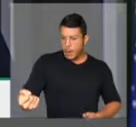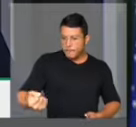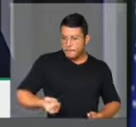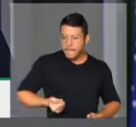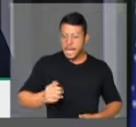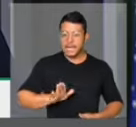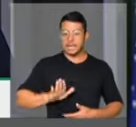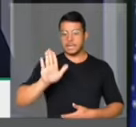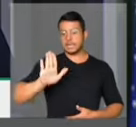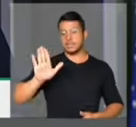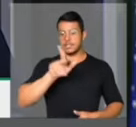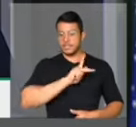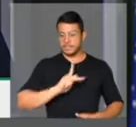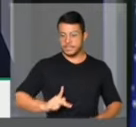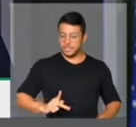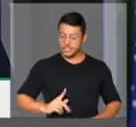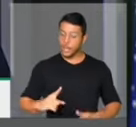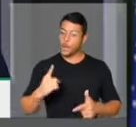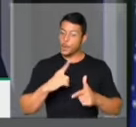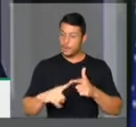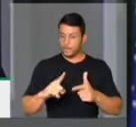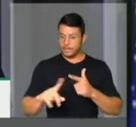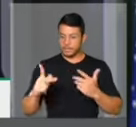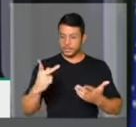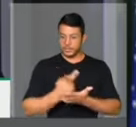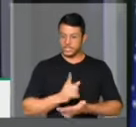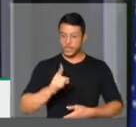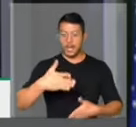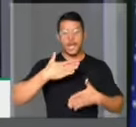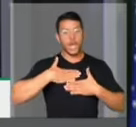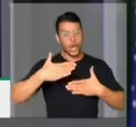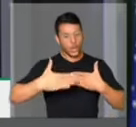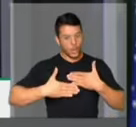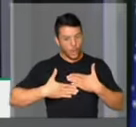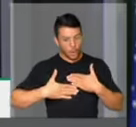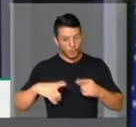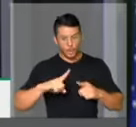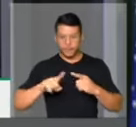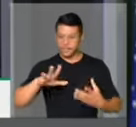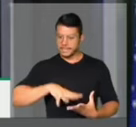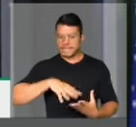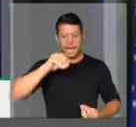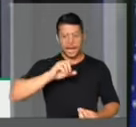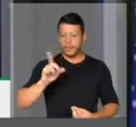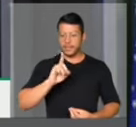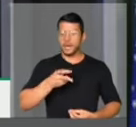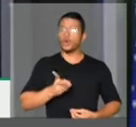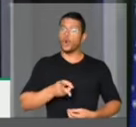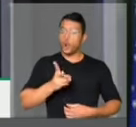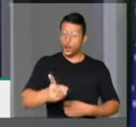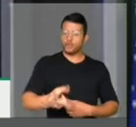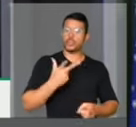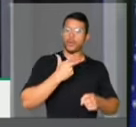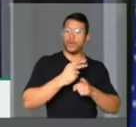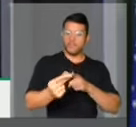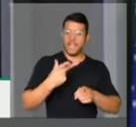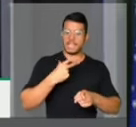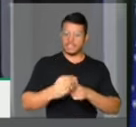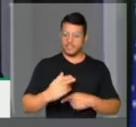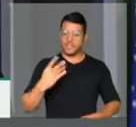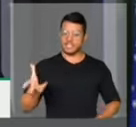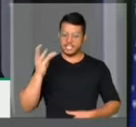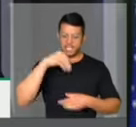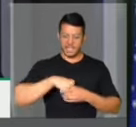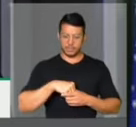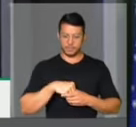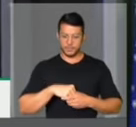o atentado que o Jair Bolsonaro sofreu atingiu o corpo, não atingiu a alma de vencedor. A alma de vencedor que um atleta conhece